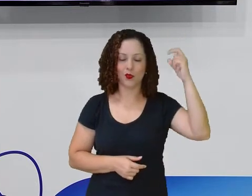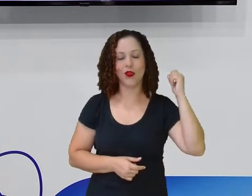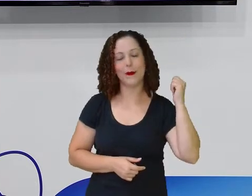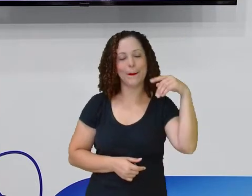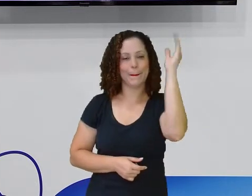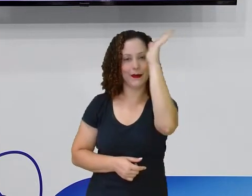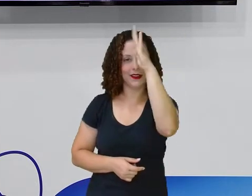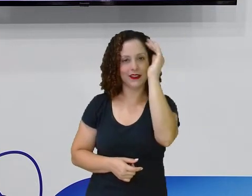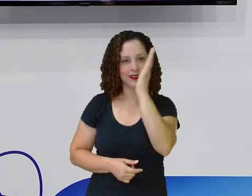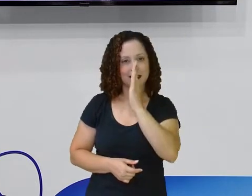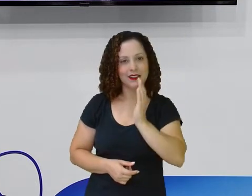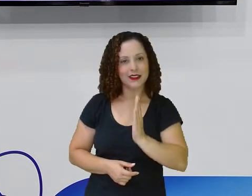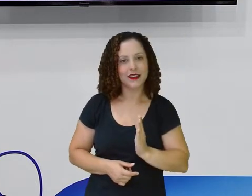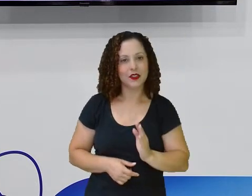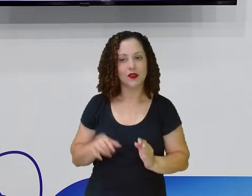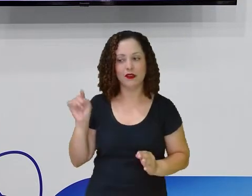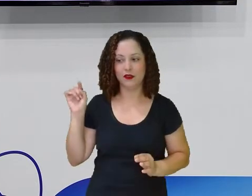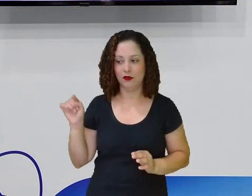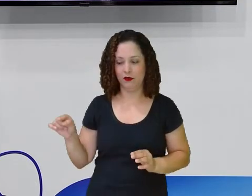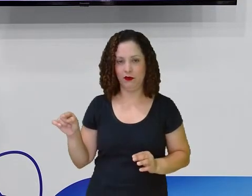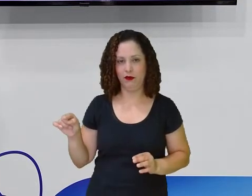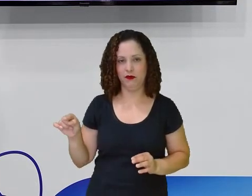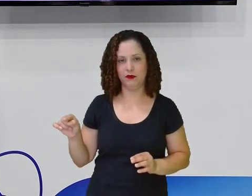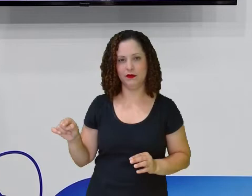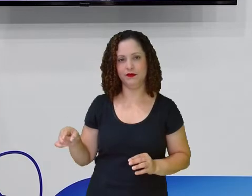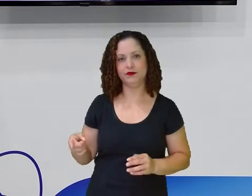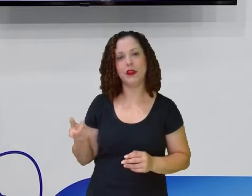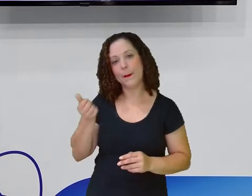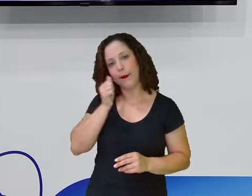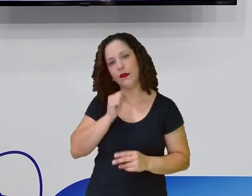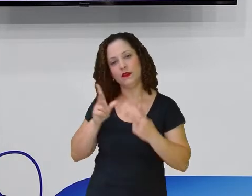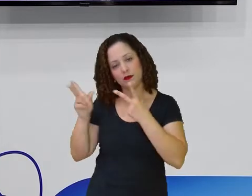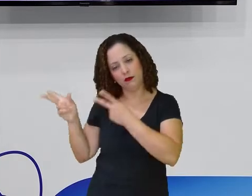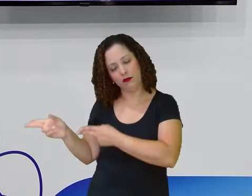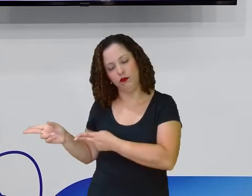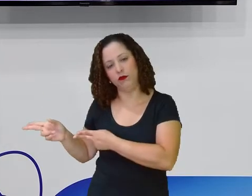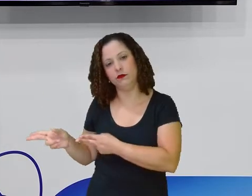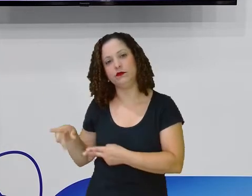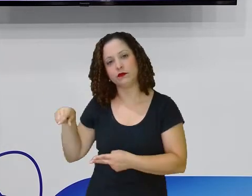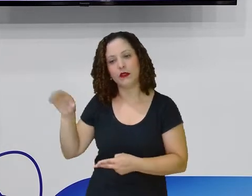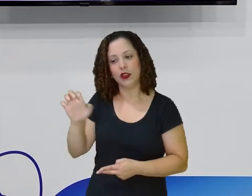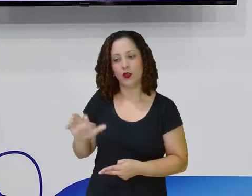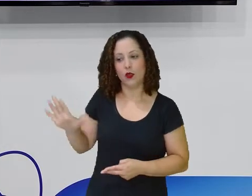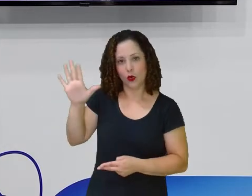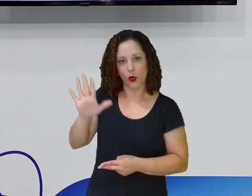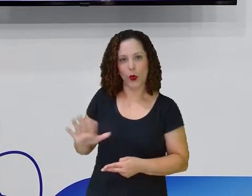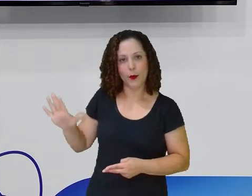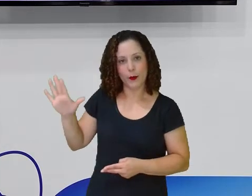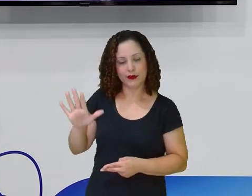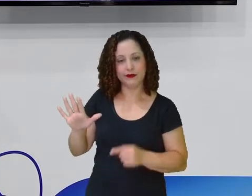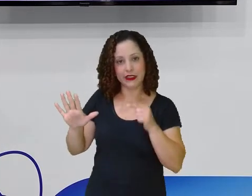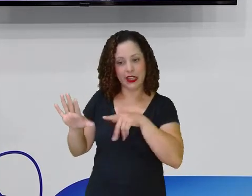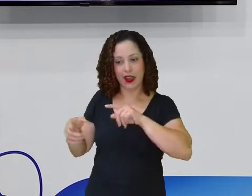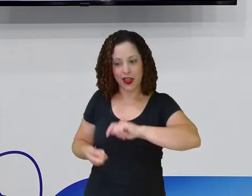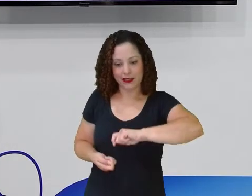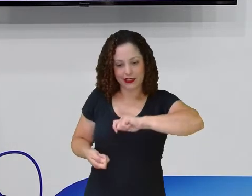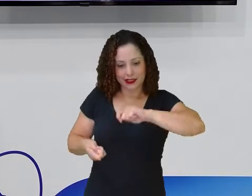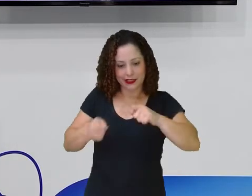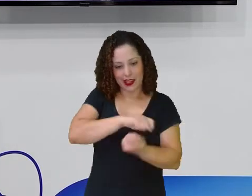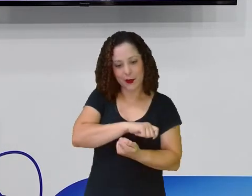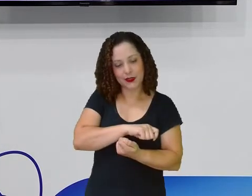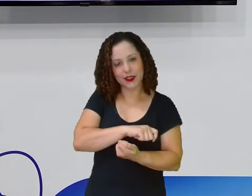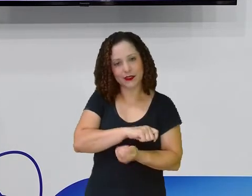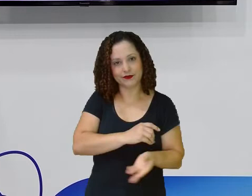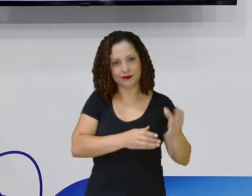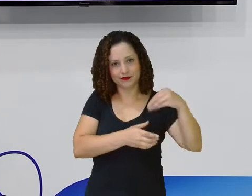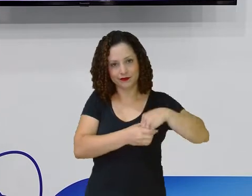Bela Adormecida é uma história que veio da Europa aqui pra gente, mas ele pega essa história, dá uma adaptada, na realidade